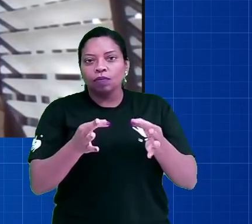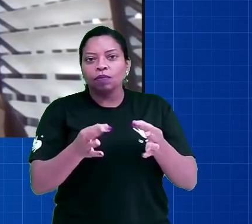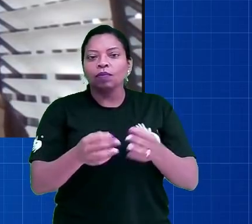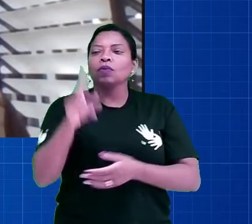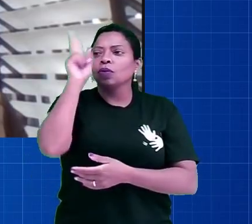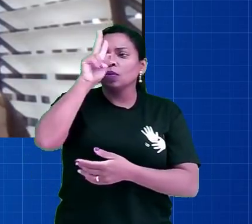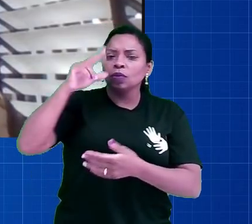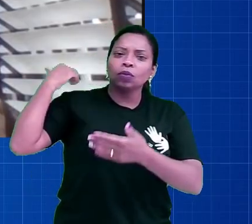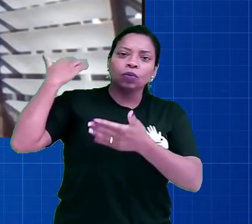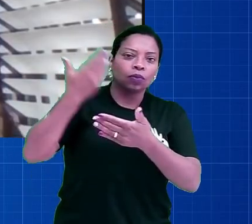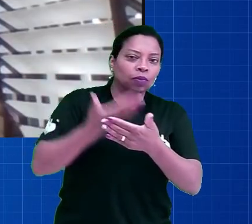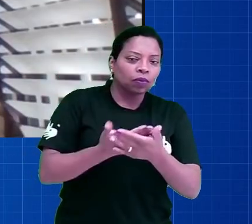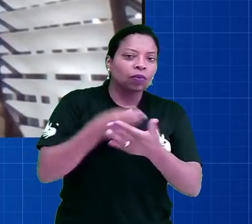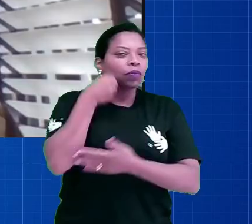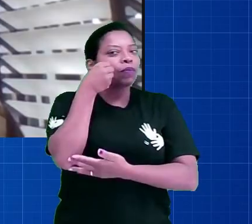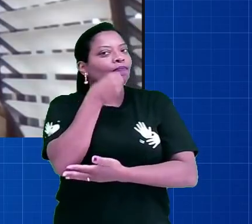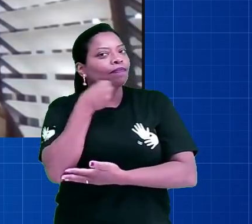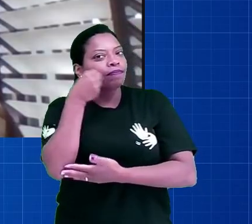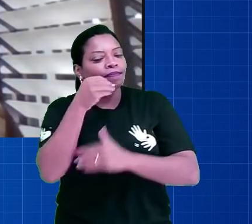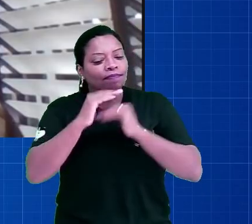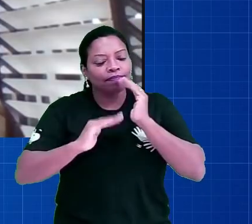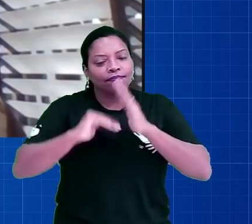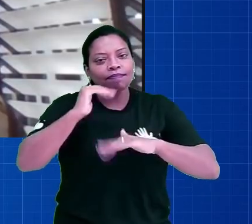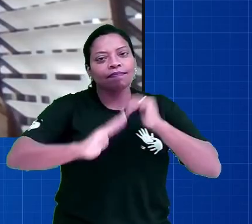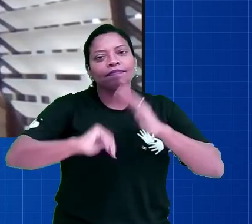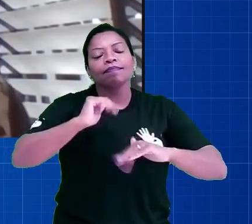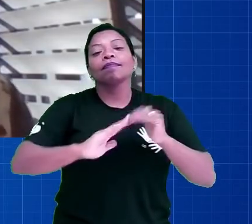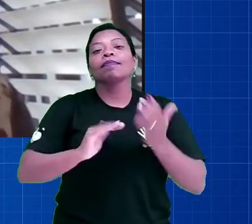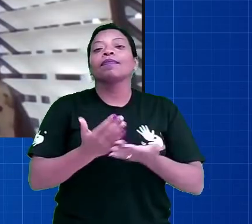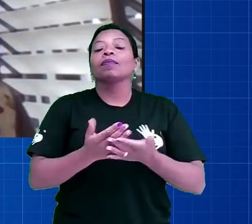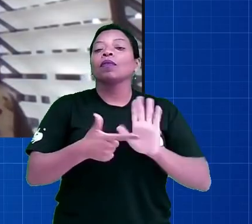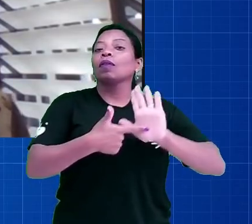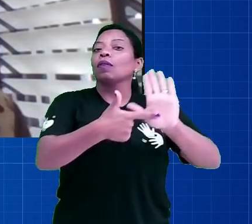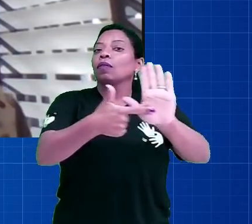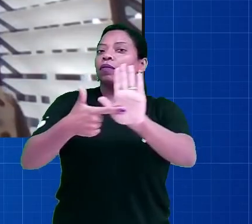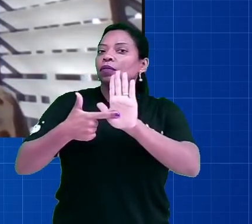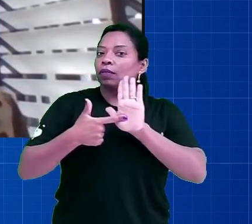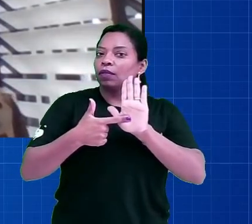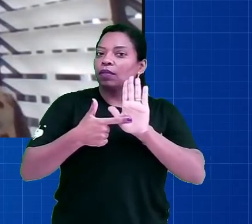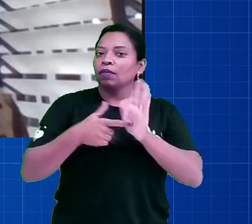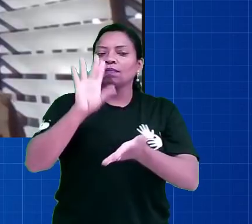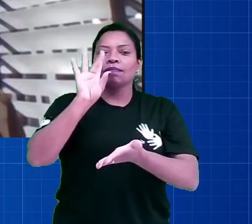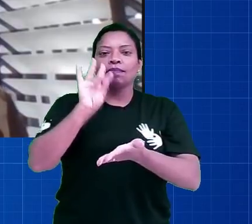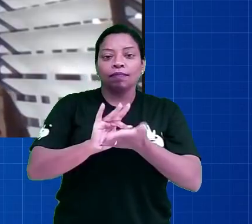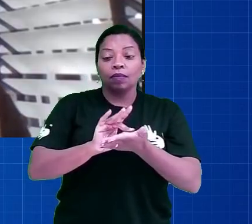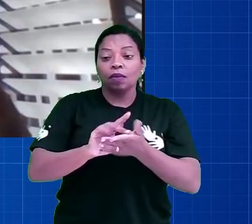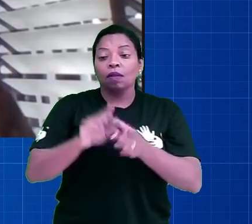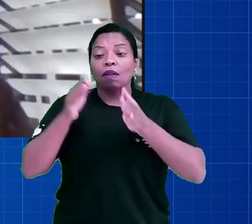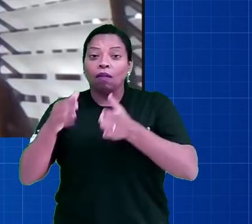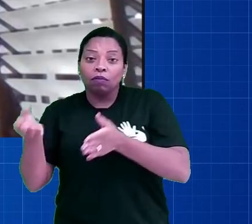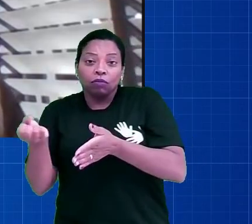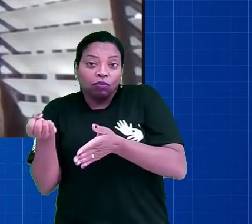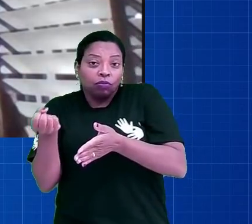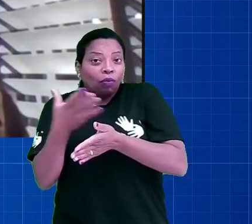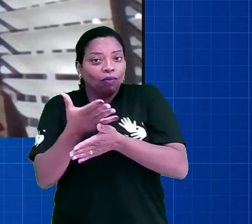histórico, das experiências, mostrar que é algo, de um lado, inovador para nós, mas que já